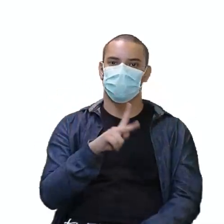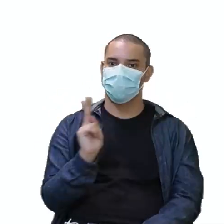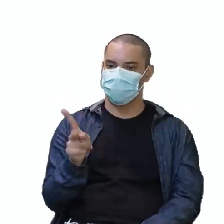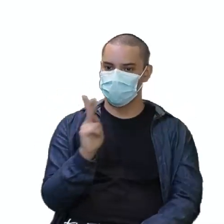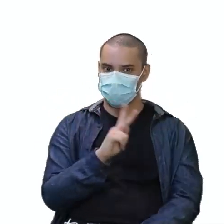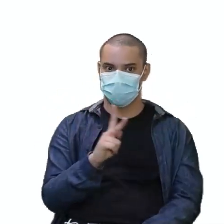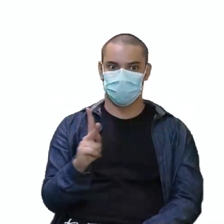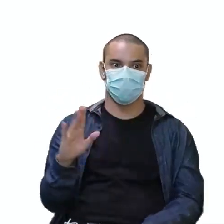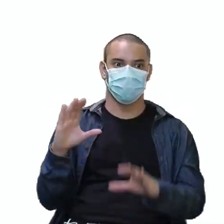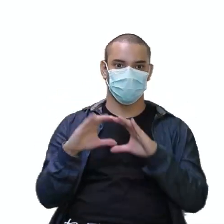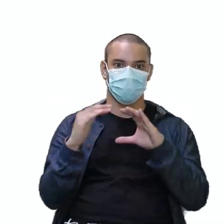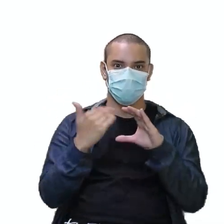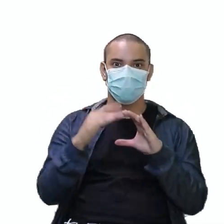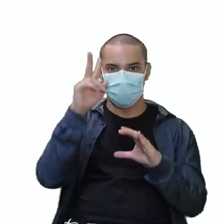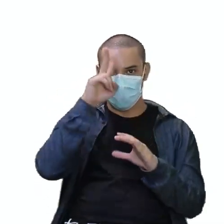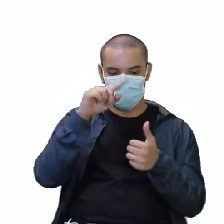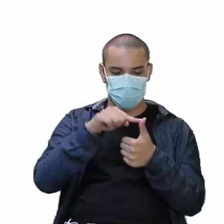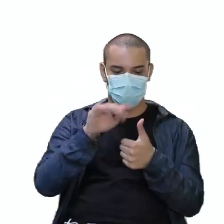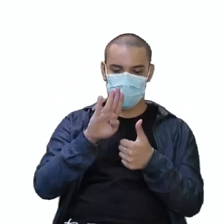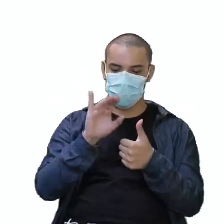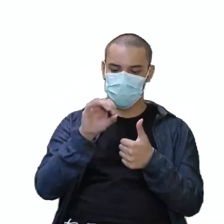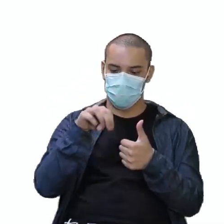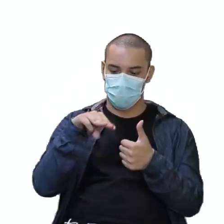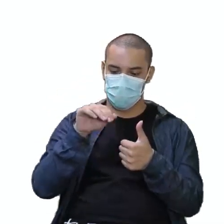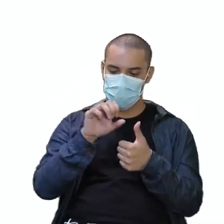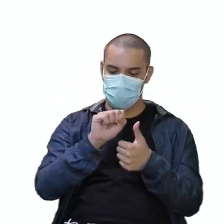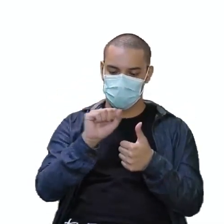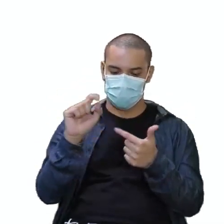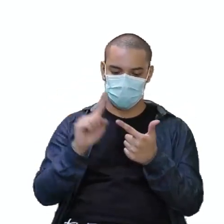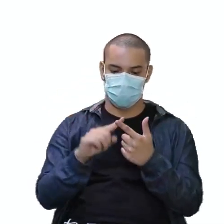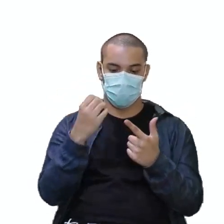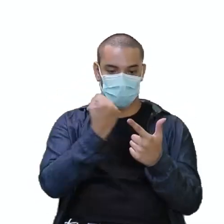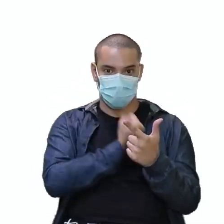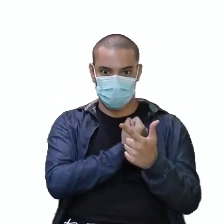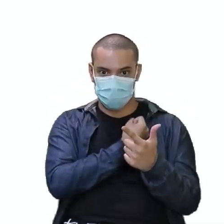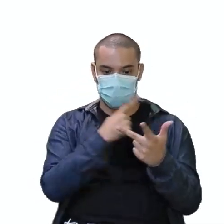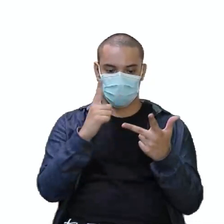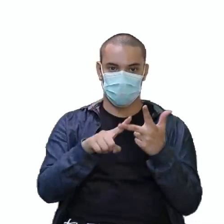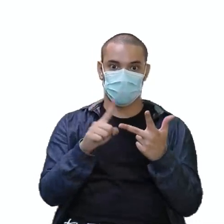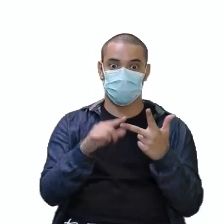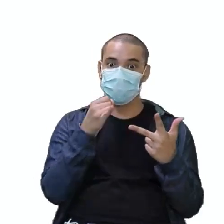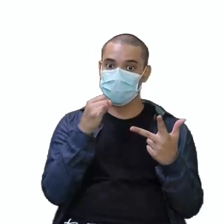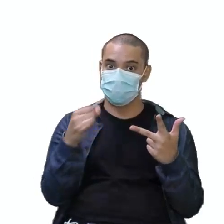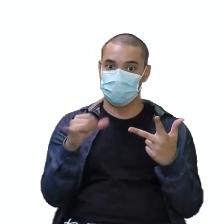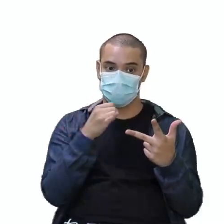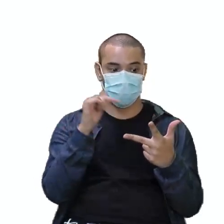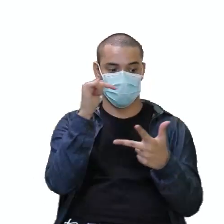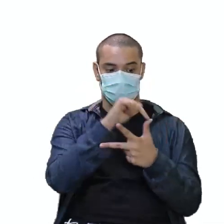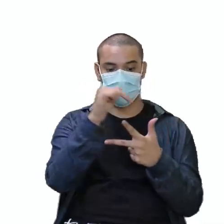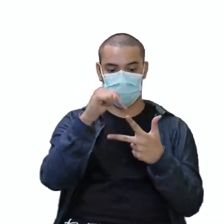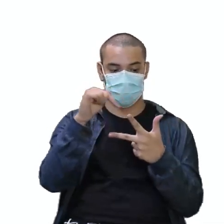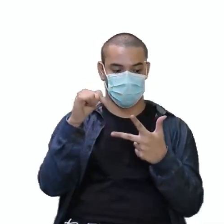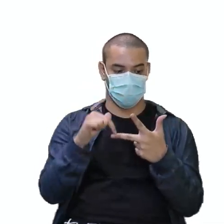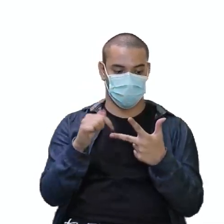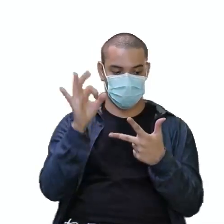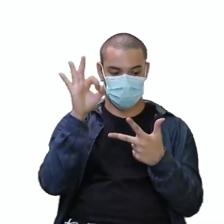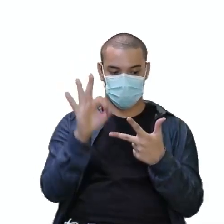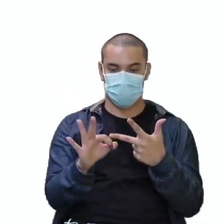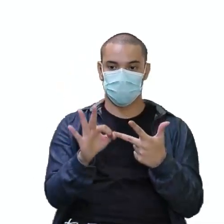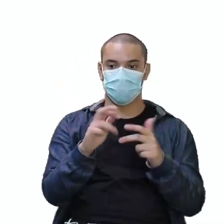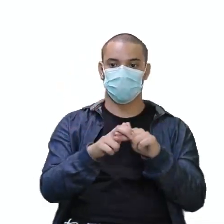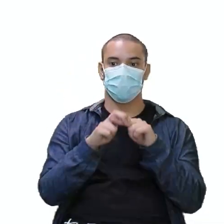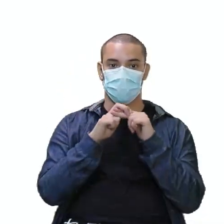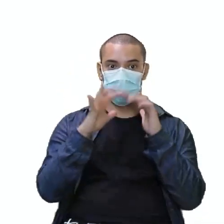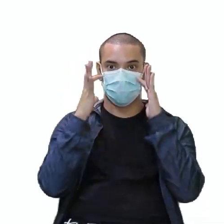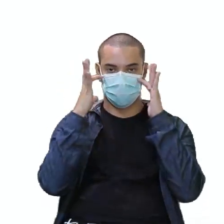professora? Pirâmide de biomassa, pirâmide de número, pirâmide de energia. Tá bom, meus amores?